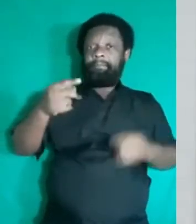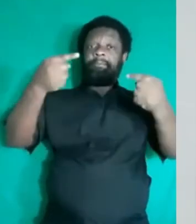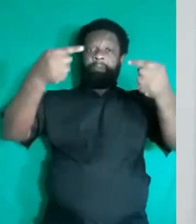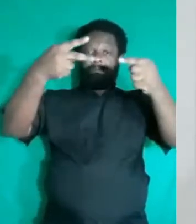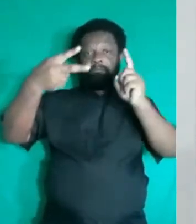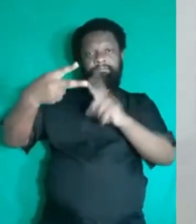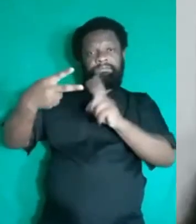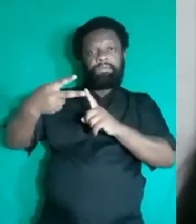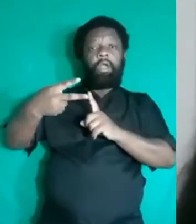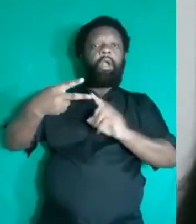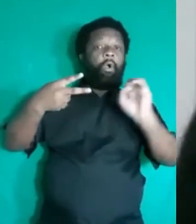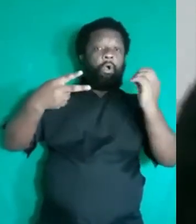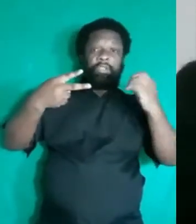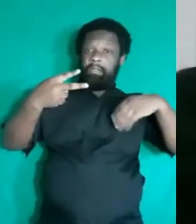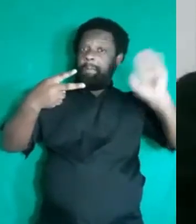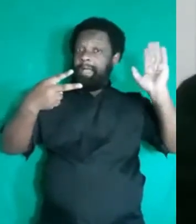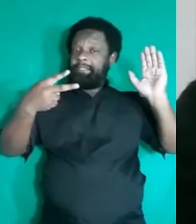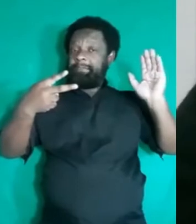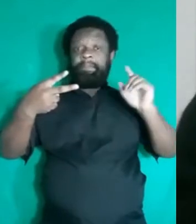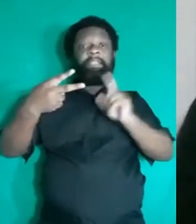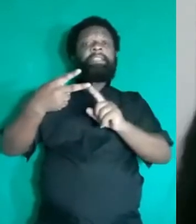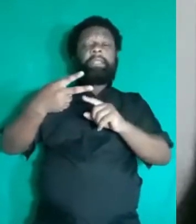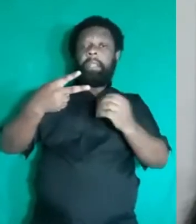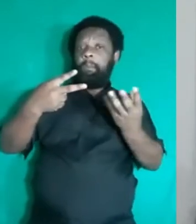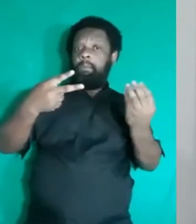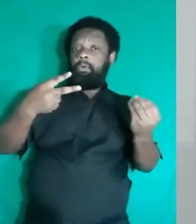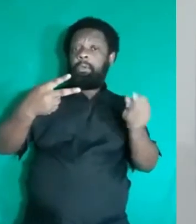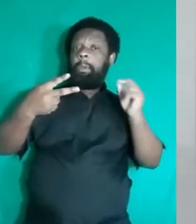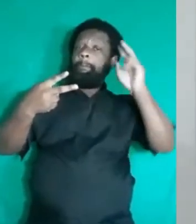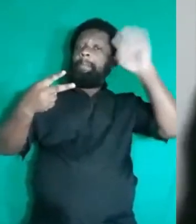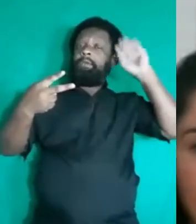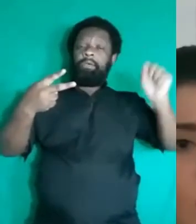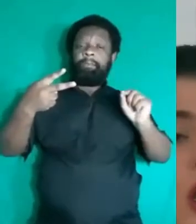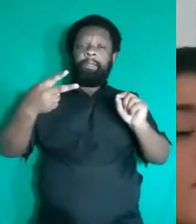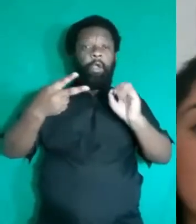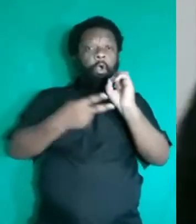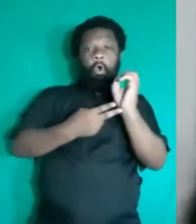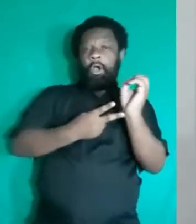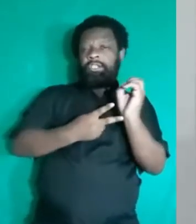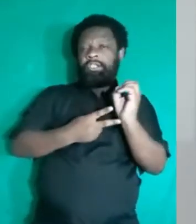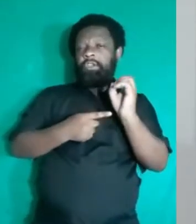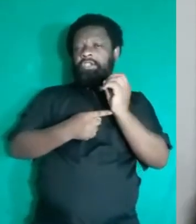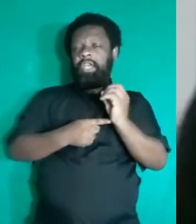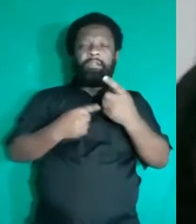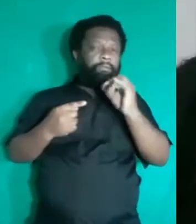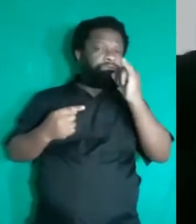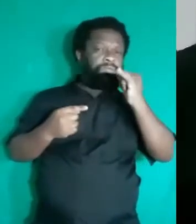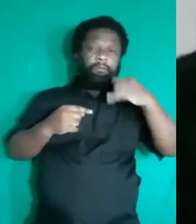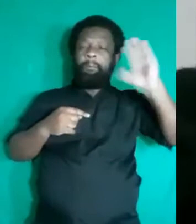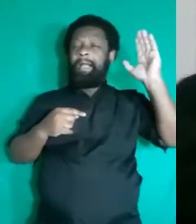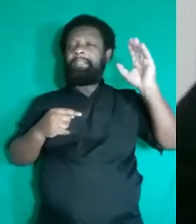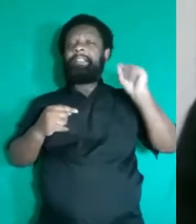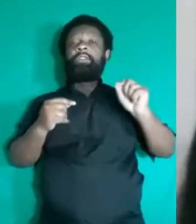Então, prestem bastante atenção. O ácido de baixo, ele tem mais oxigênios. Por ele ter mais oxigênios, vamos pensar o